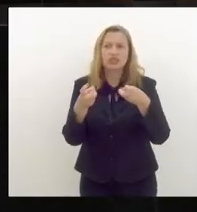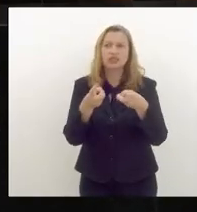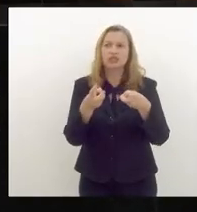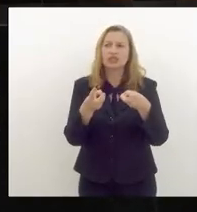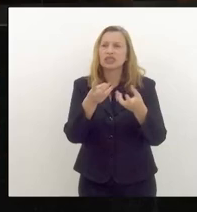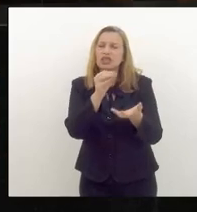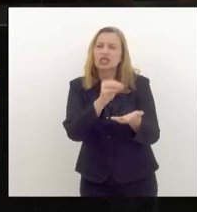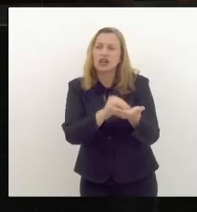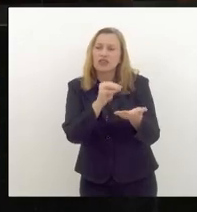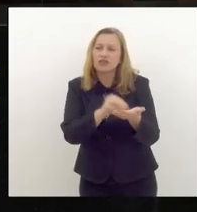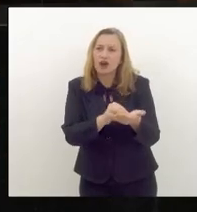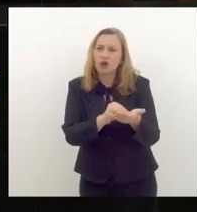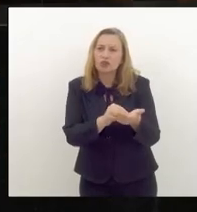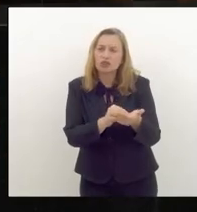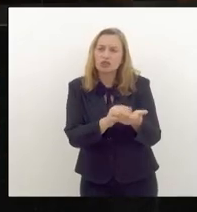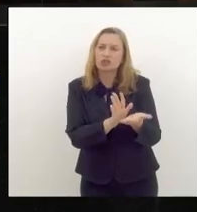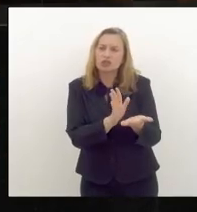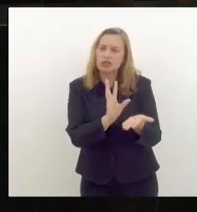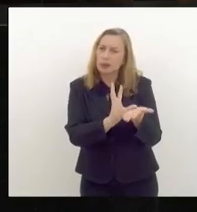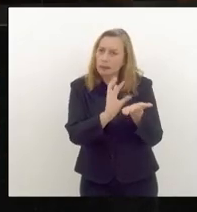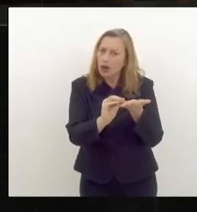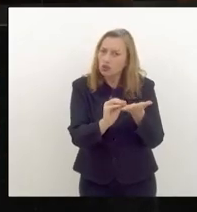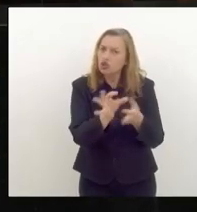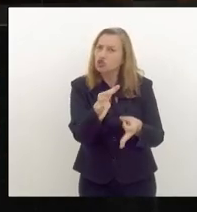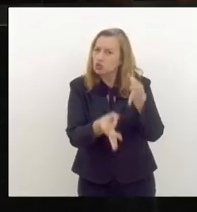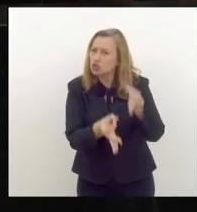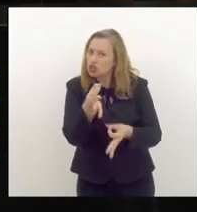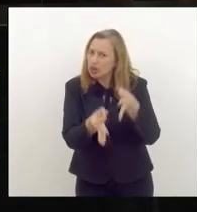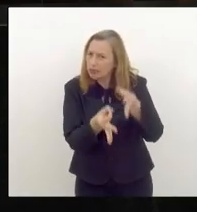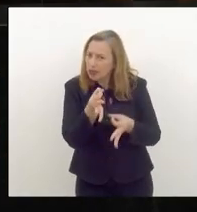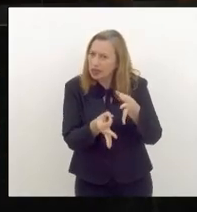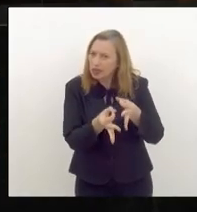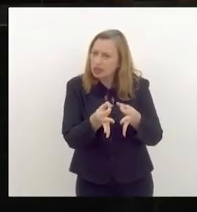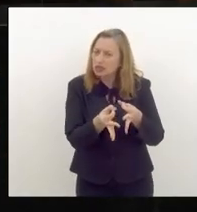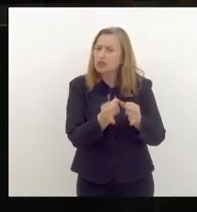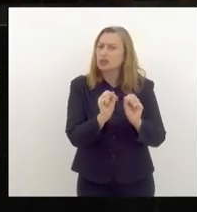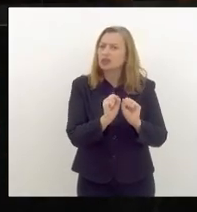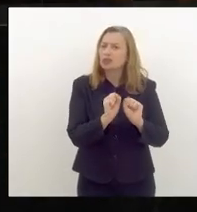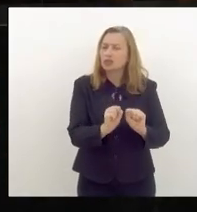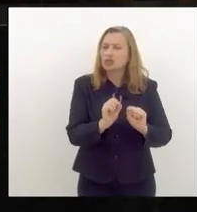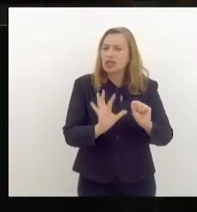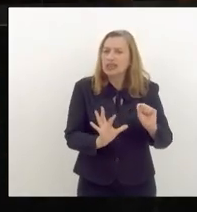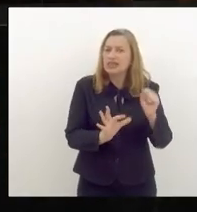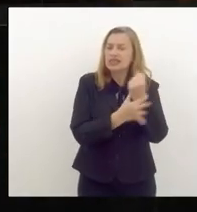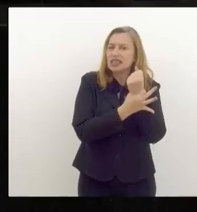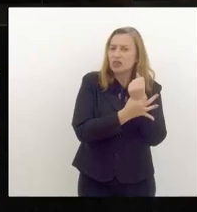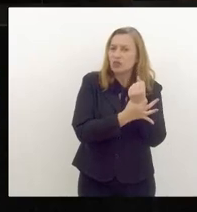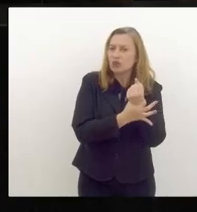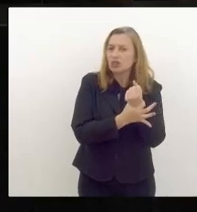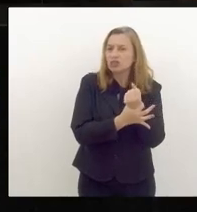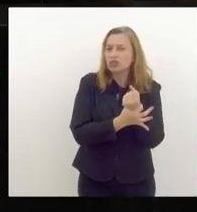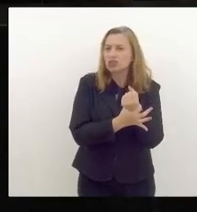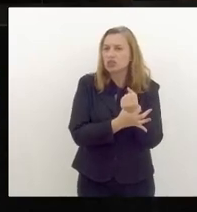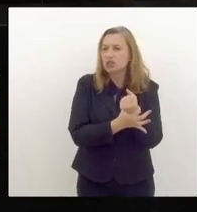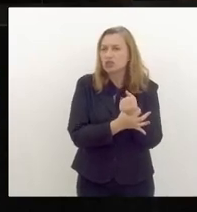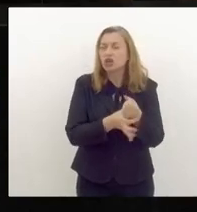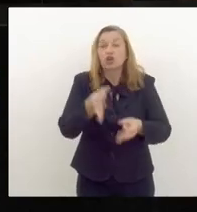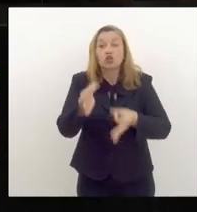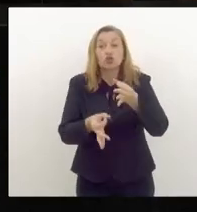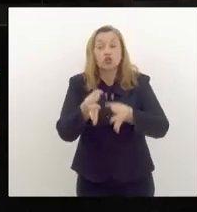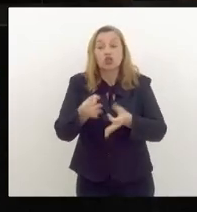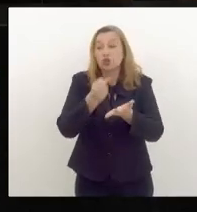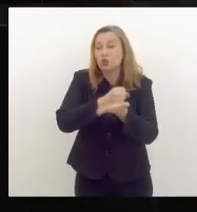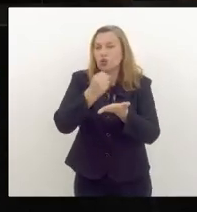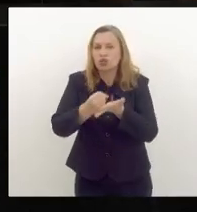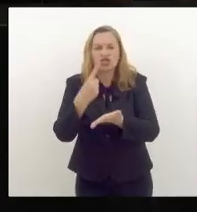que essa falta juridicamente poderia descambar para a questão da segurança jurídica de contrato como a gente